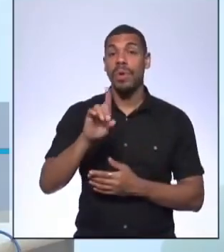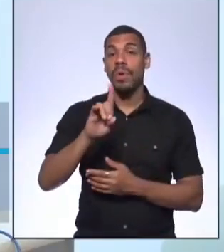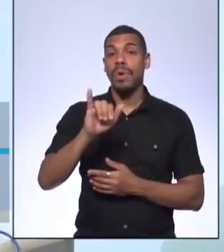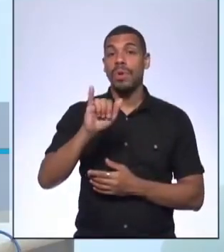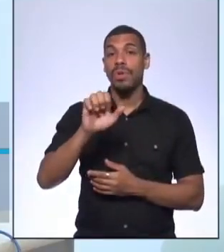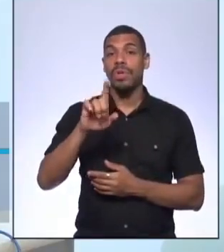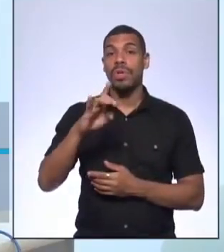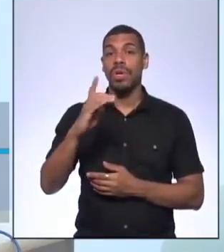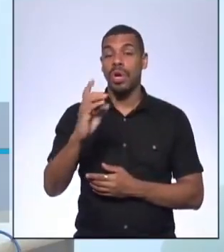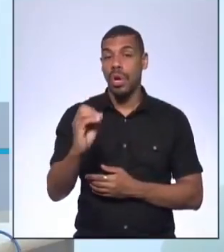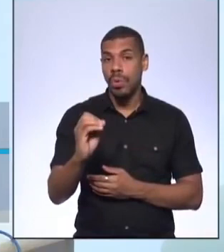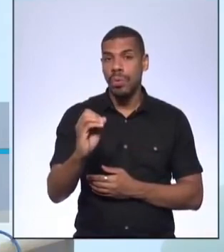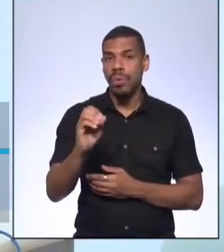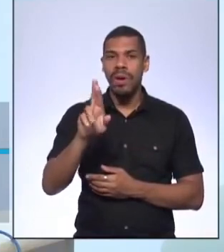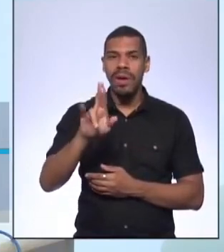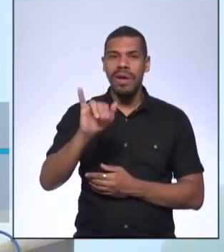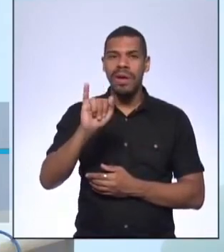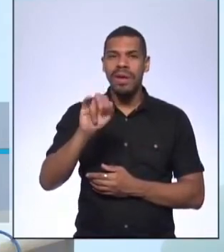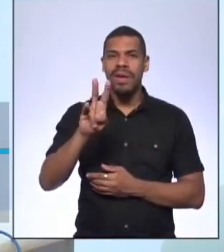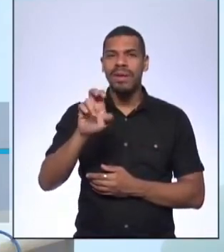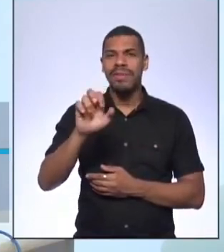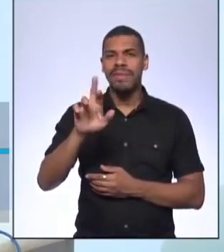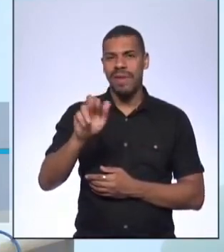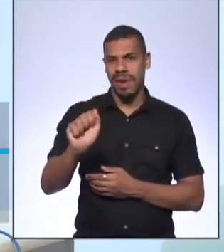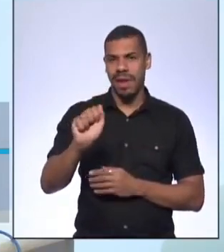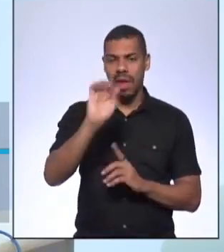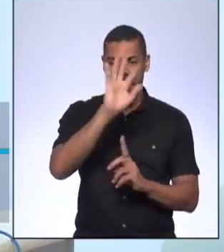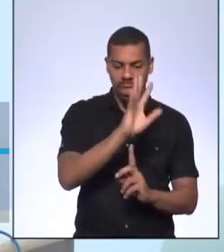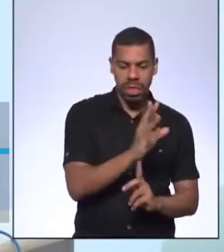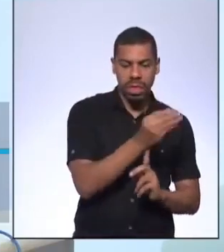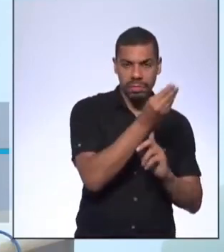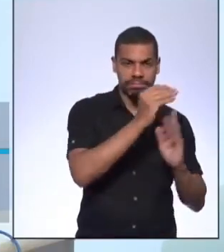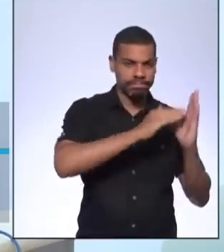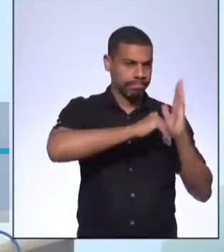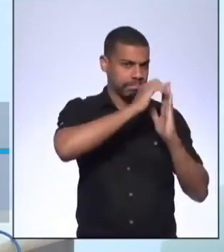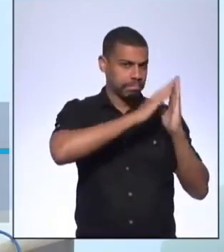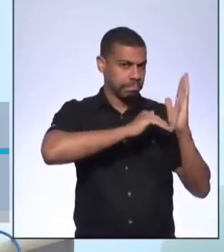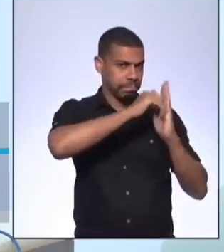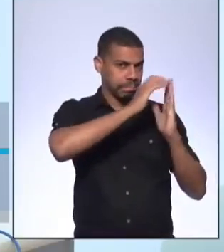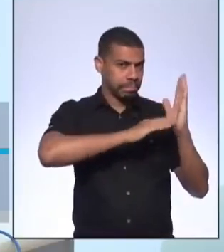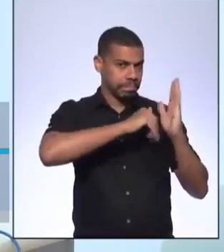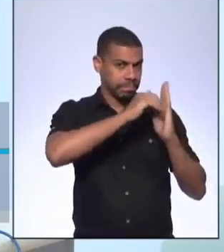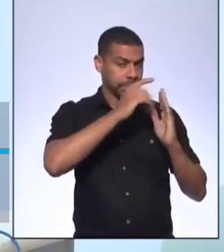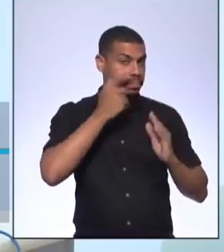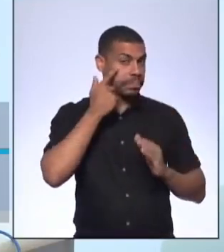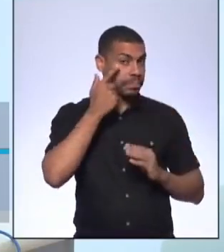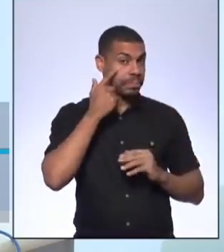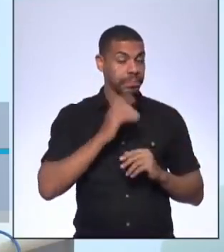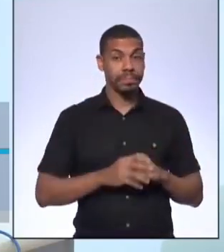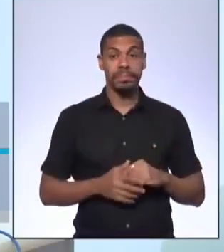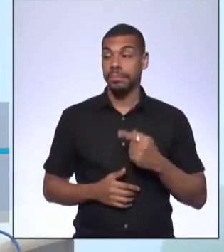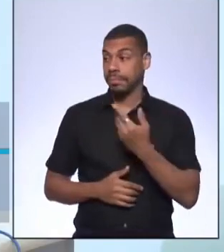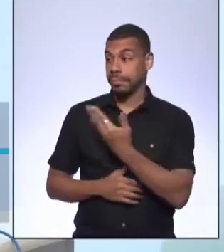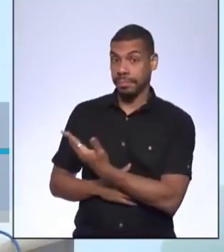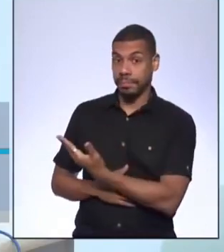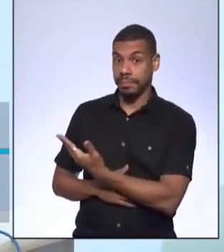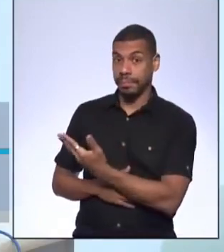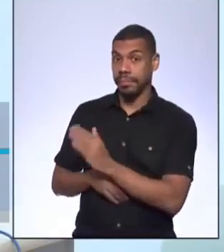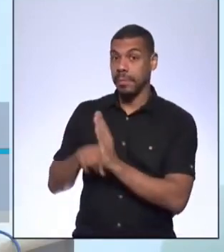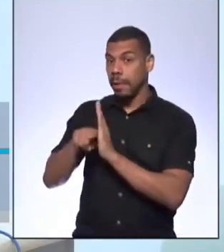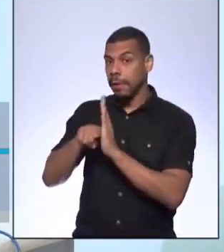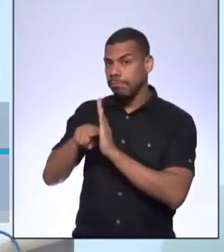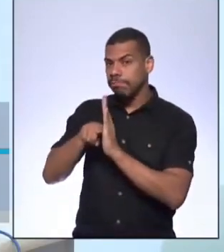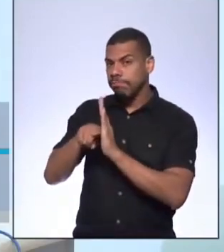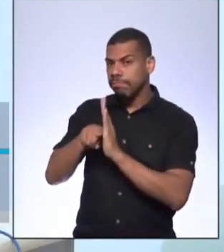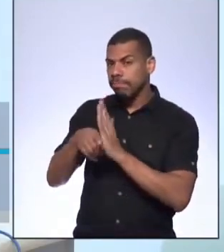é o artista que pintou a obra Epopeia do Povo Mexicano, que a gente vai analisar na aula de